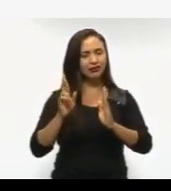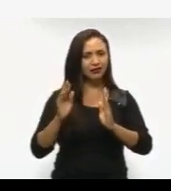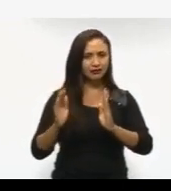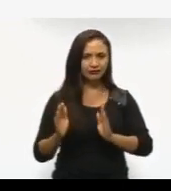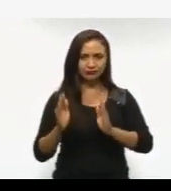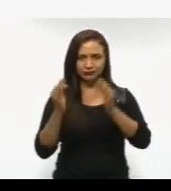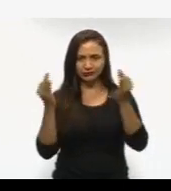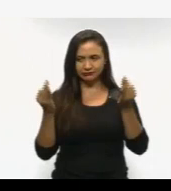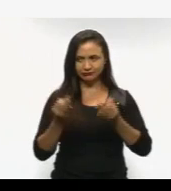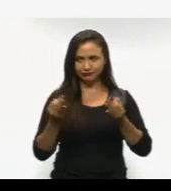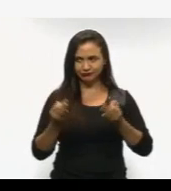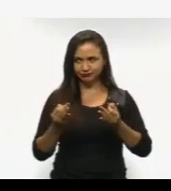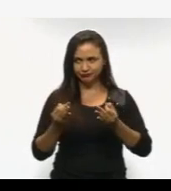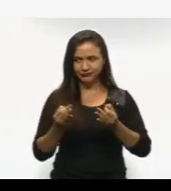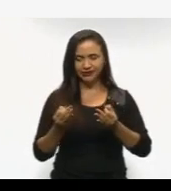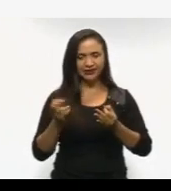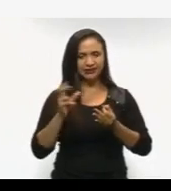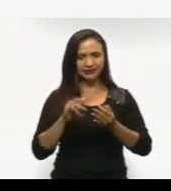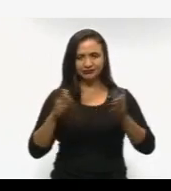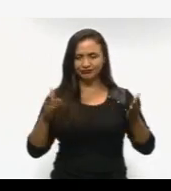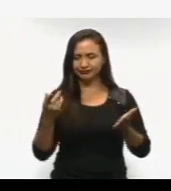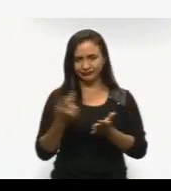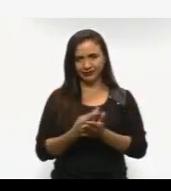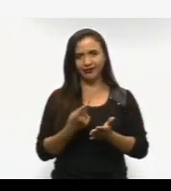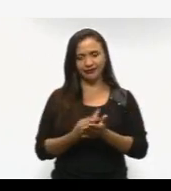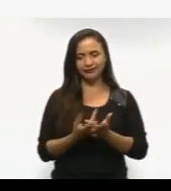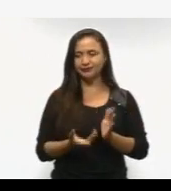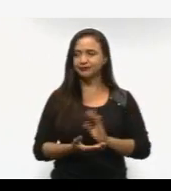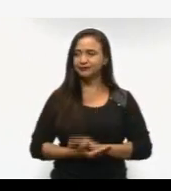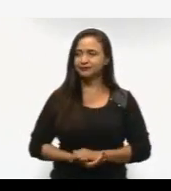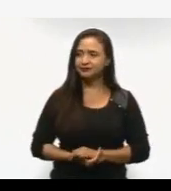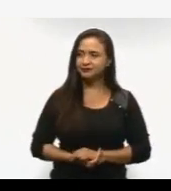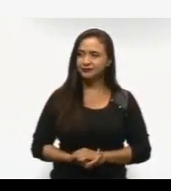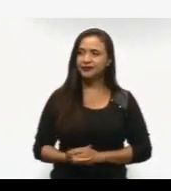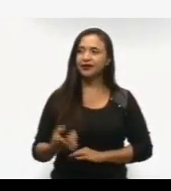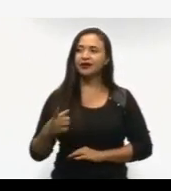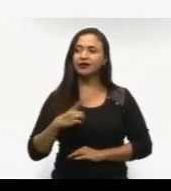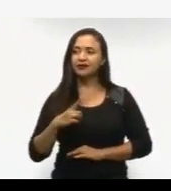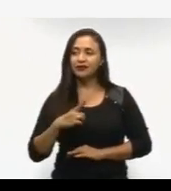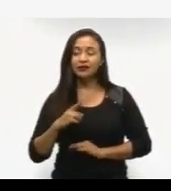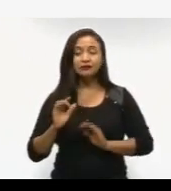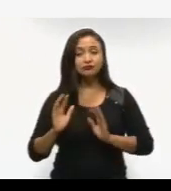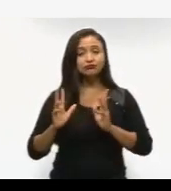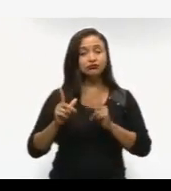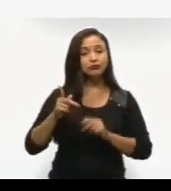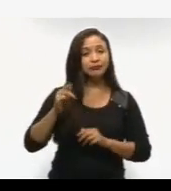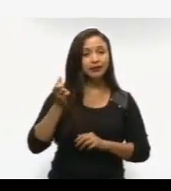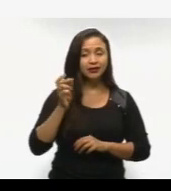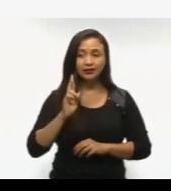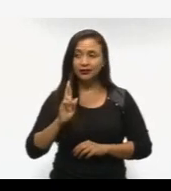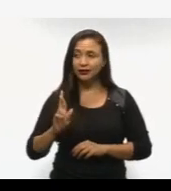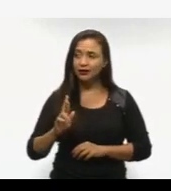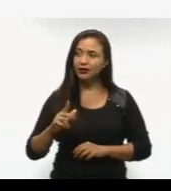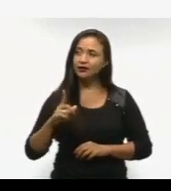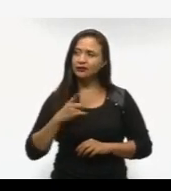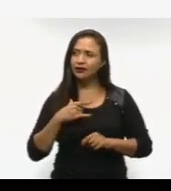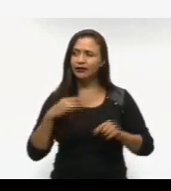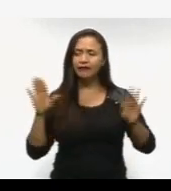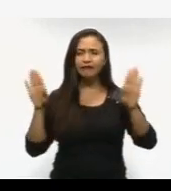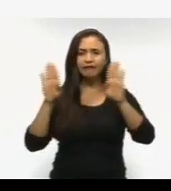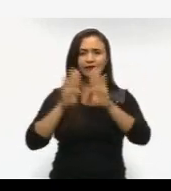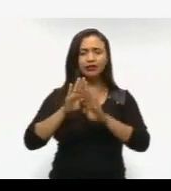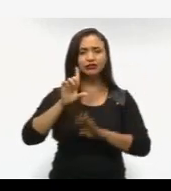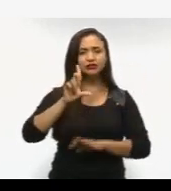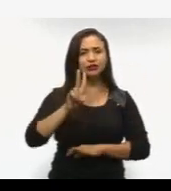né? Senão não tem condições. Beleza. Então, a gente tem ali os pilares, depois a gente faz o fechamento com a